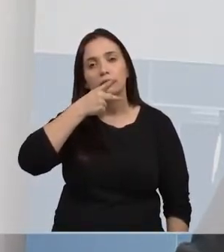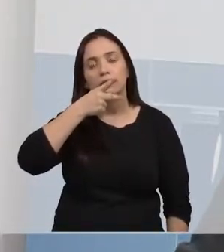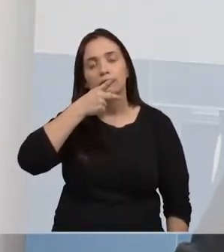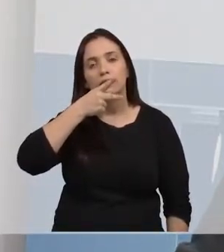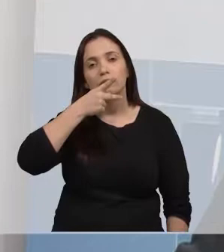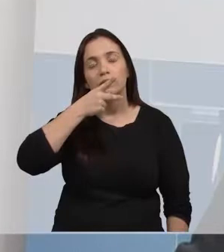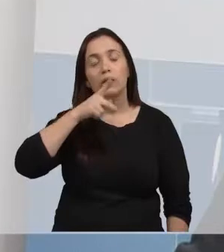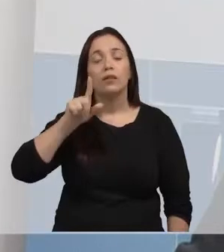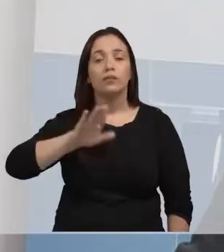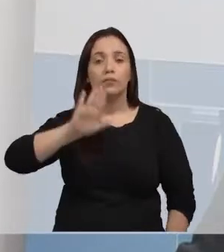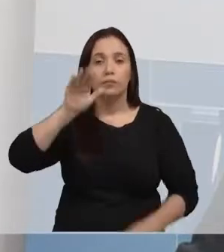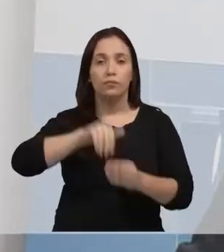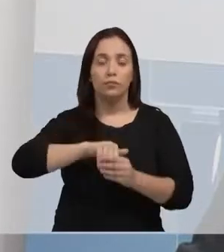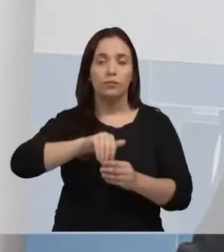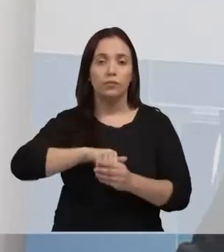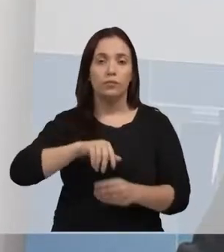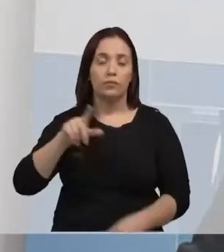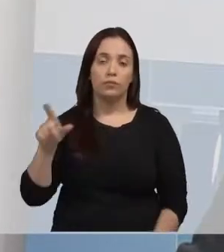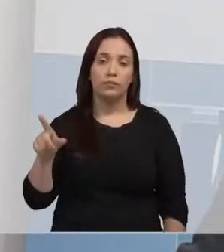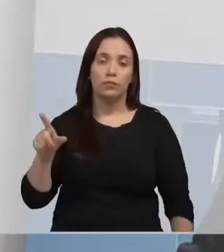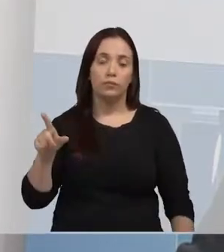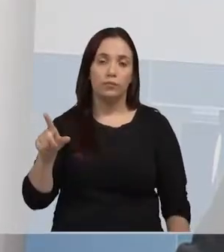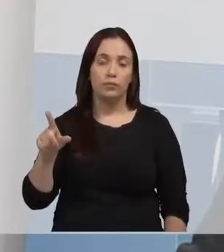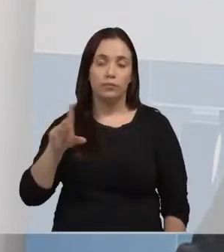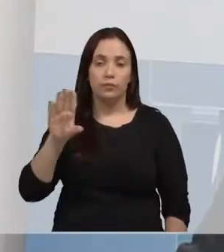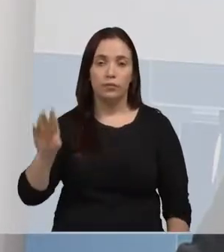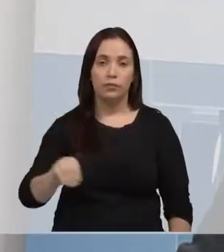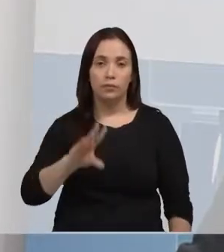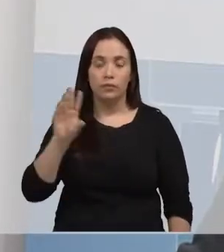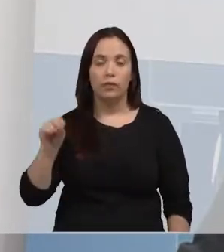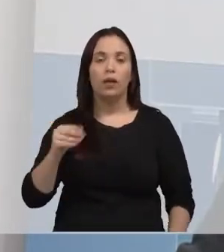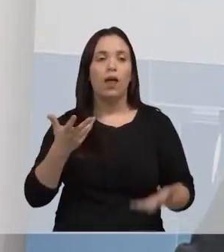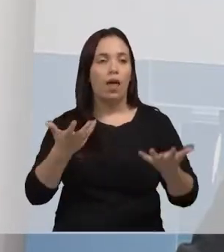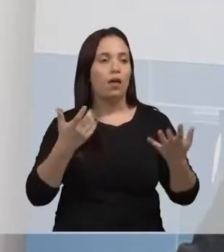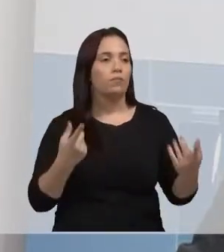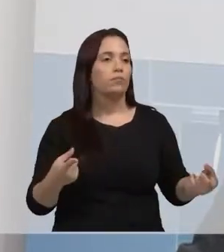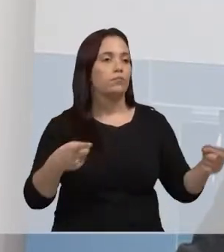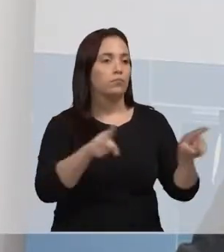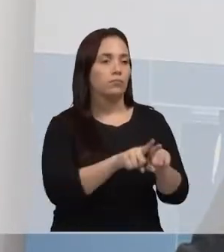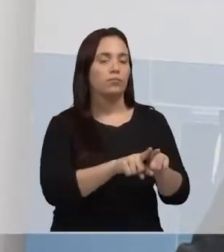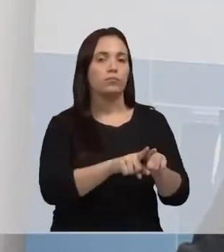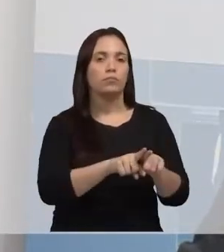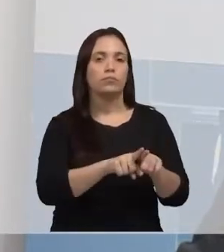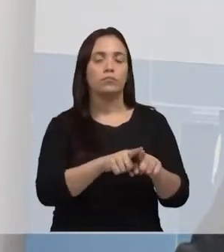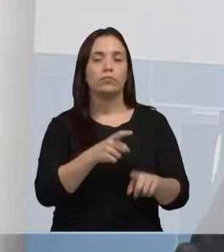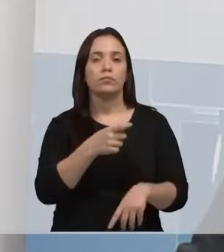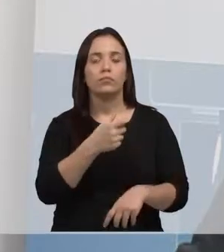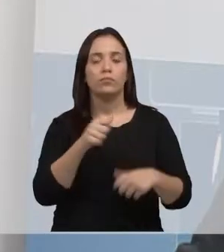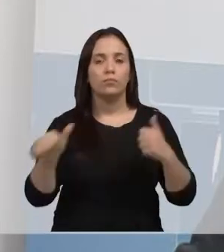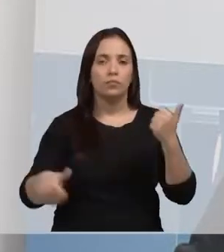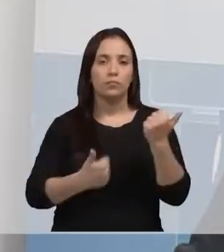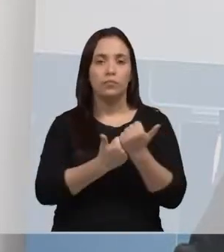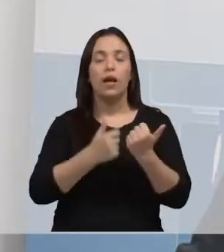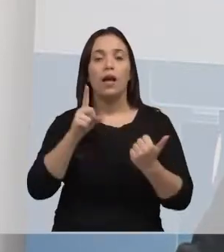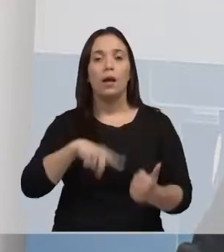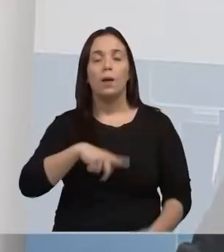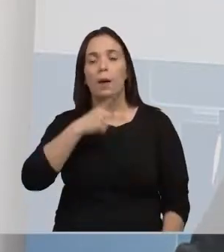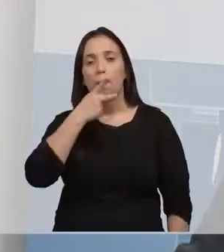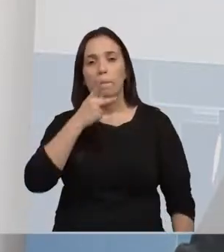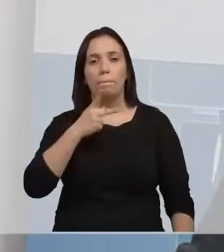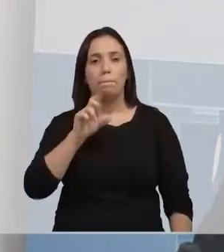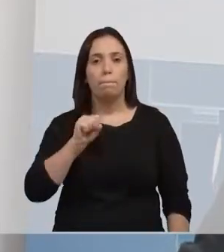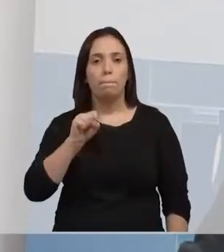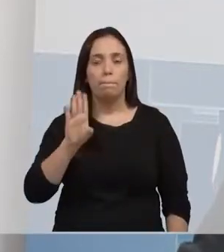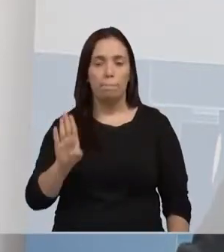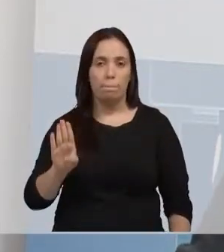do pré-candidato Ciro Gomes fazer essa coligação e indicar esse vice, que é o PSB.